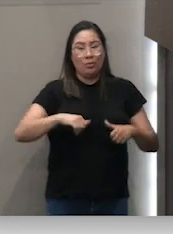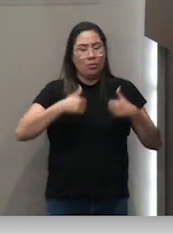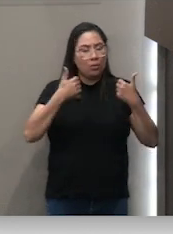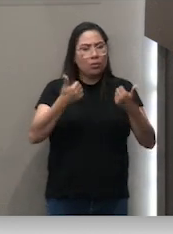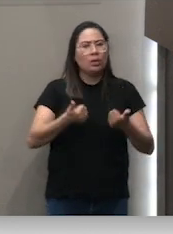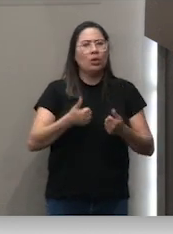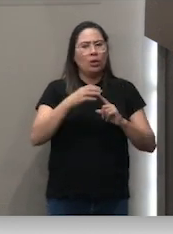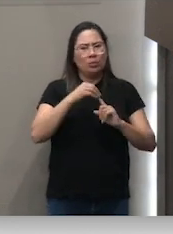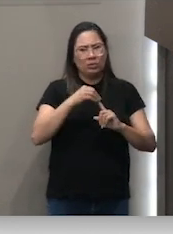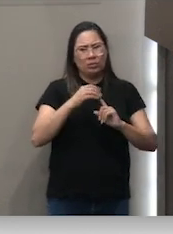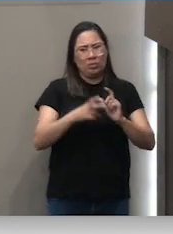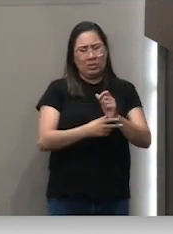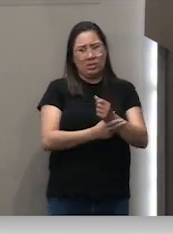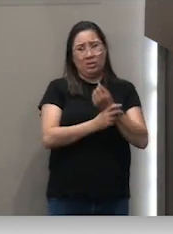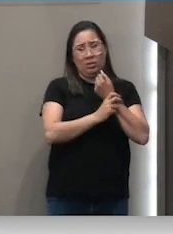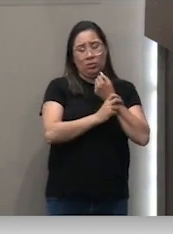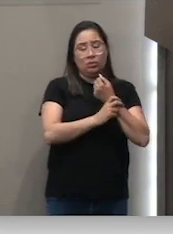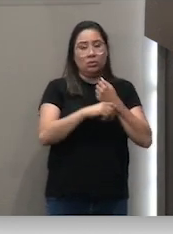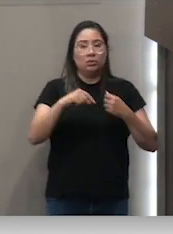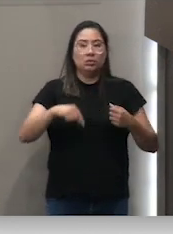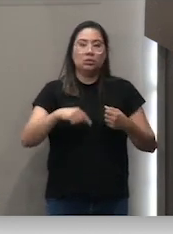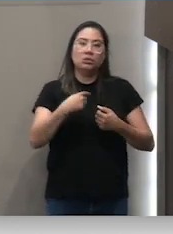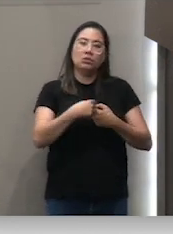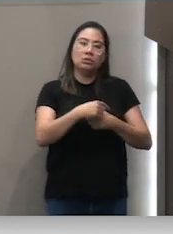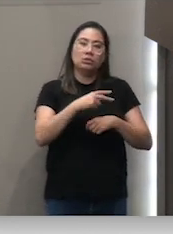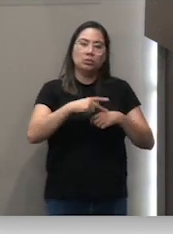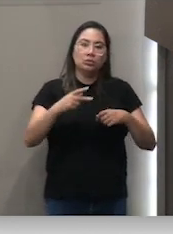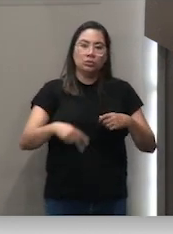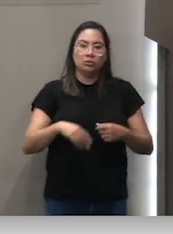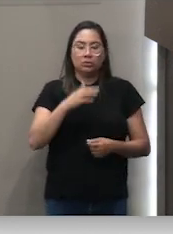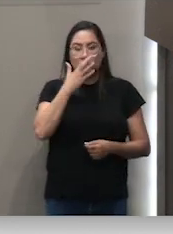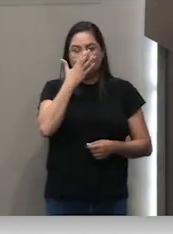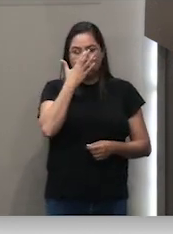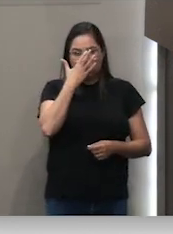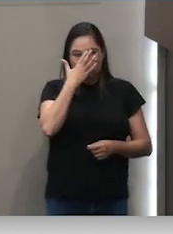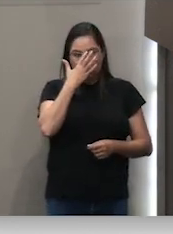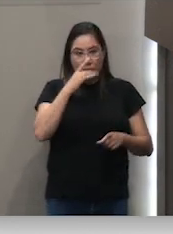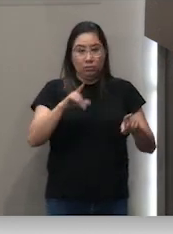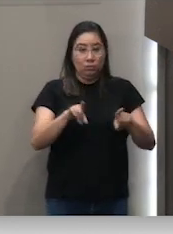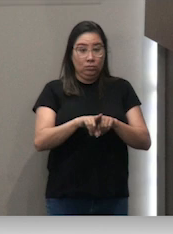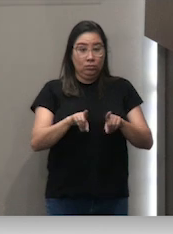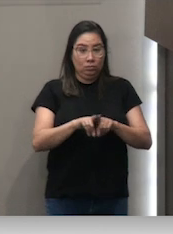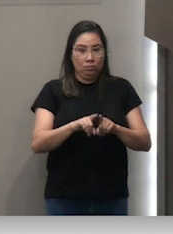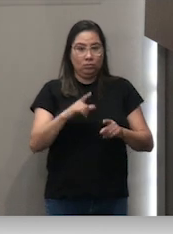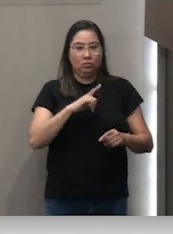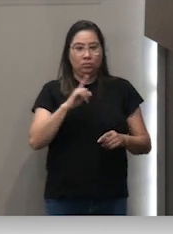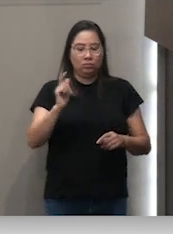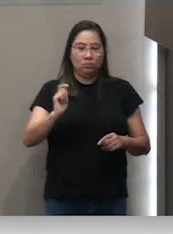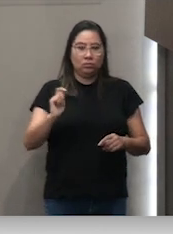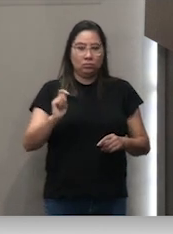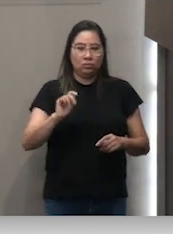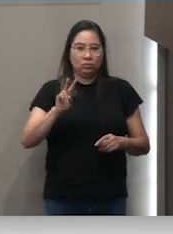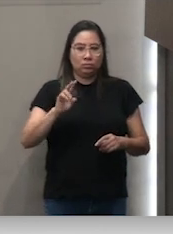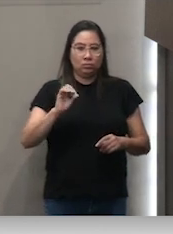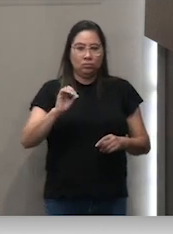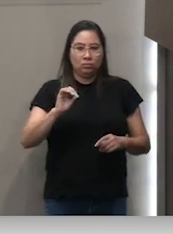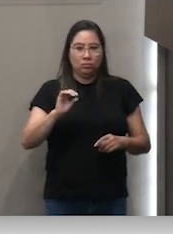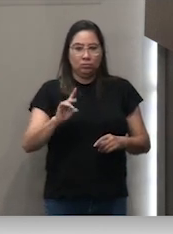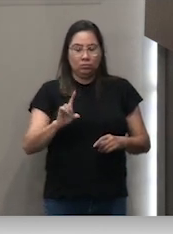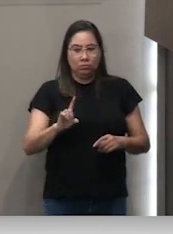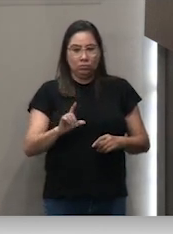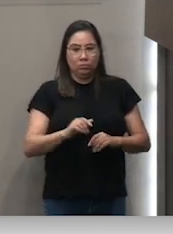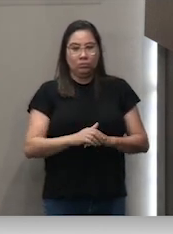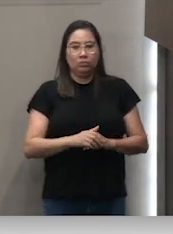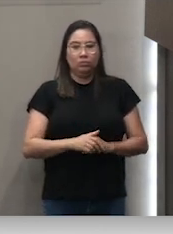melhor, principalmente para a segurança aqui do nosso município. Dentre delas, também, lá em agosto de 2021, no dia 17